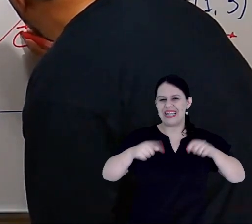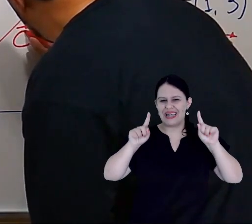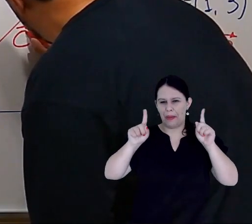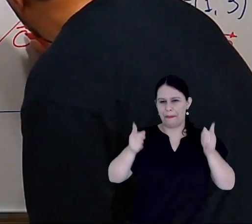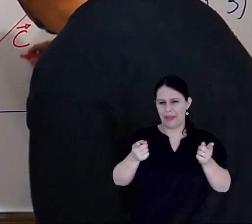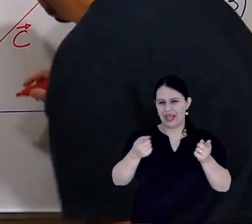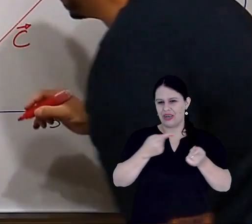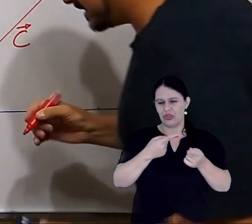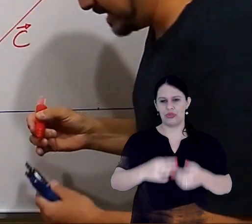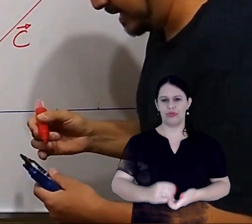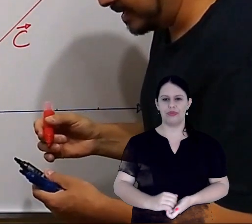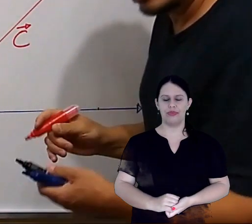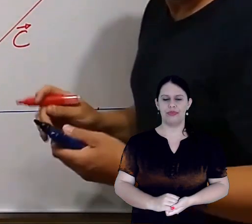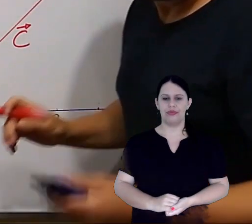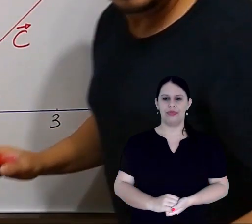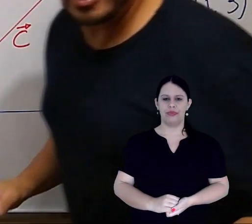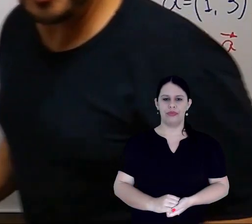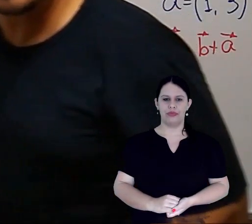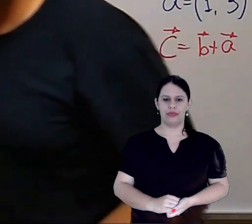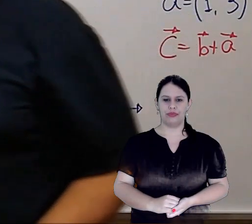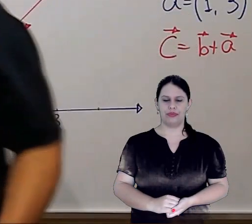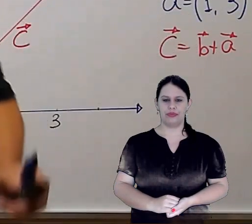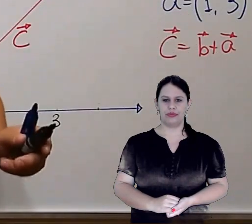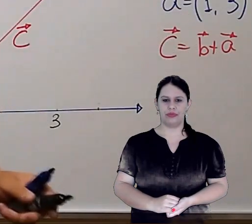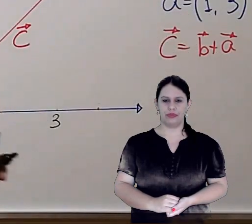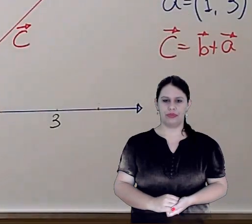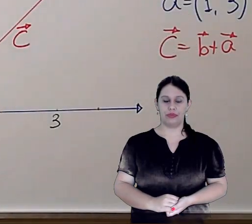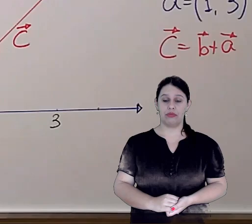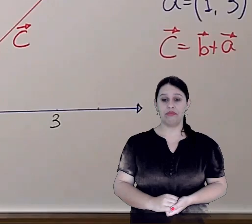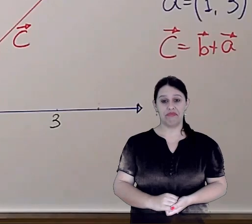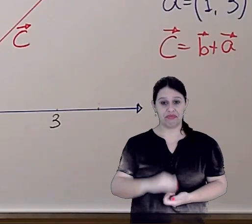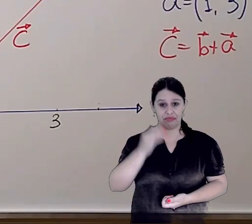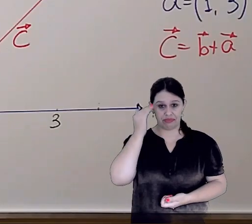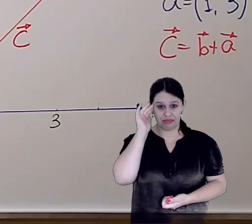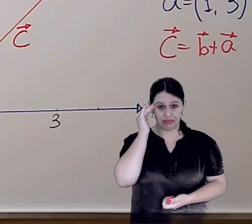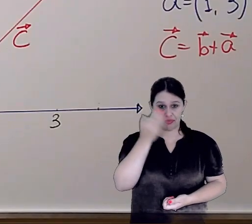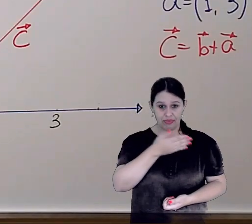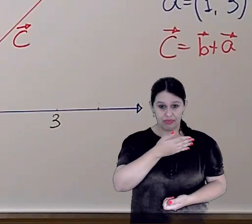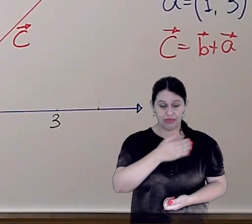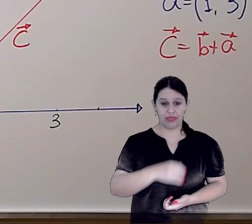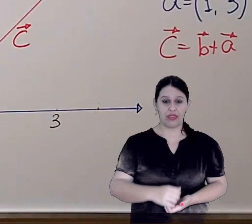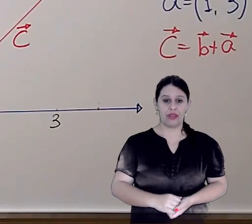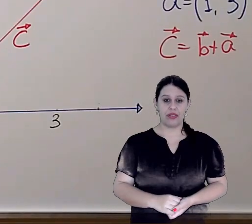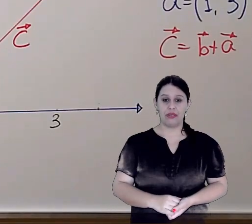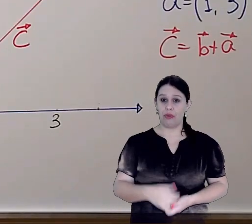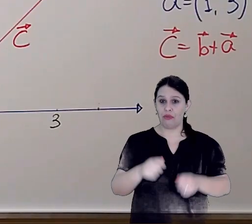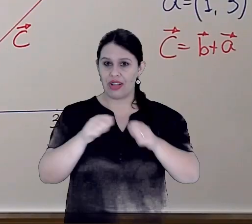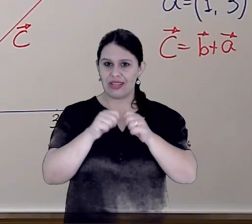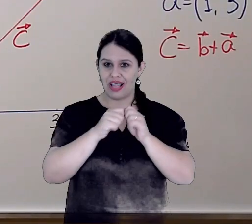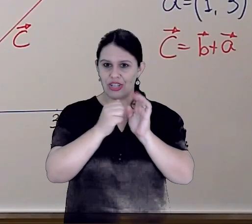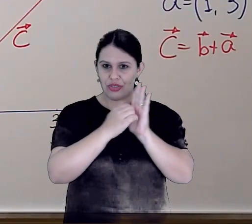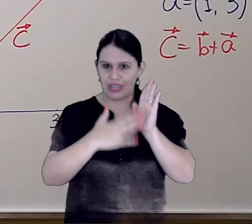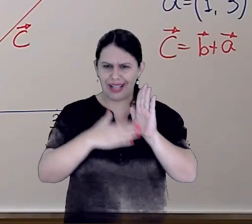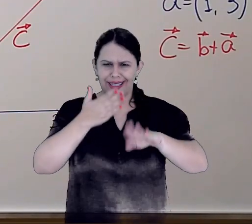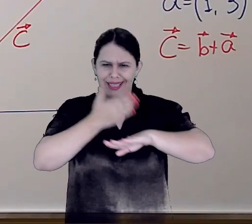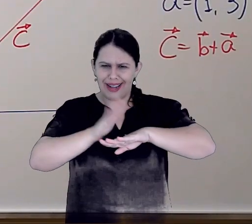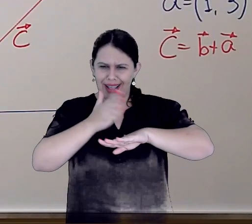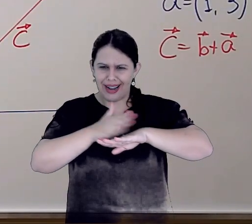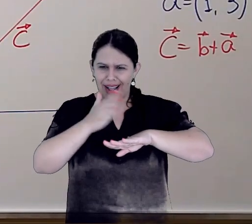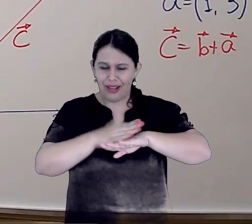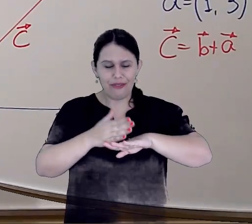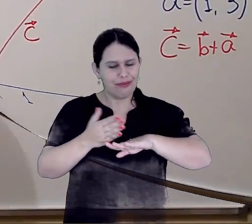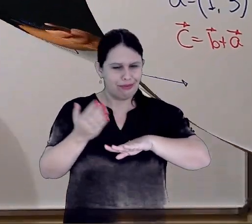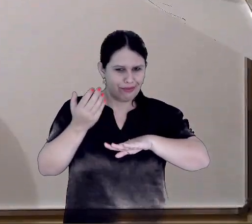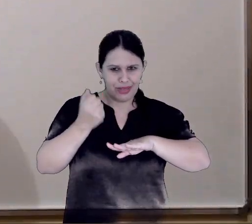Vetor C Legal, pessoal? Muito bem Vamos fazer um exercício Para treinar isso aí? Seguam nas canelas Pé de pano